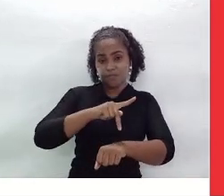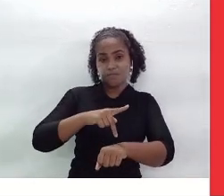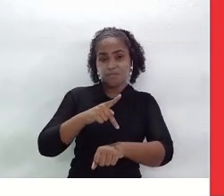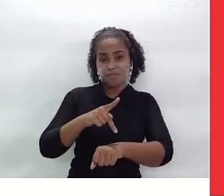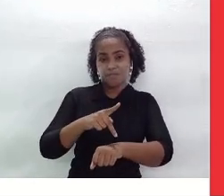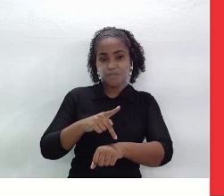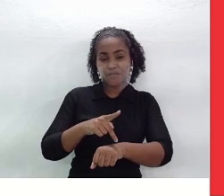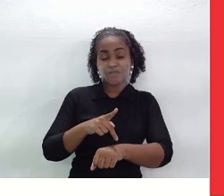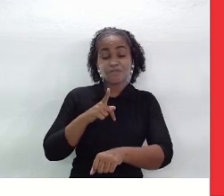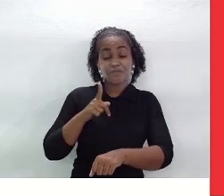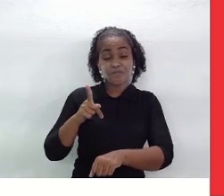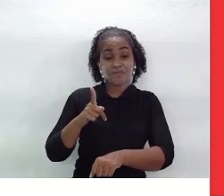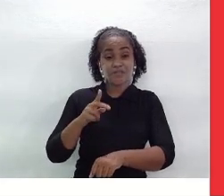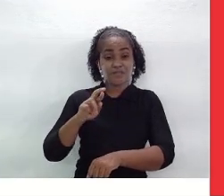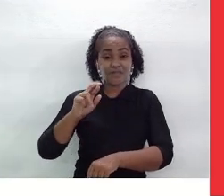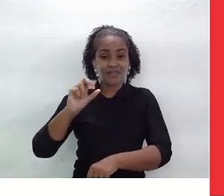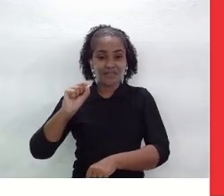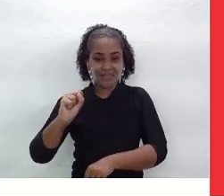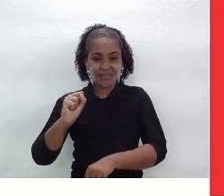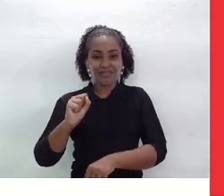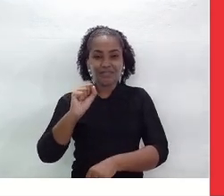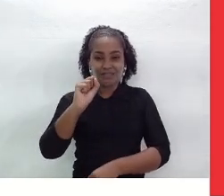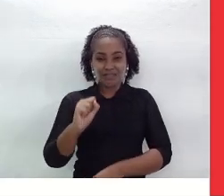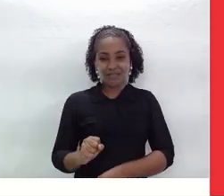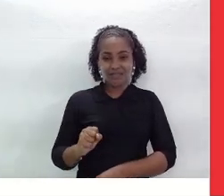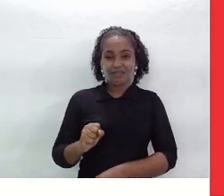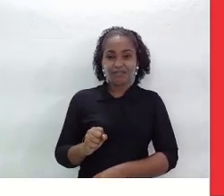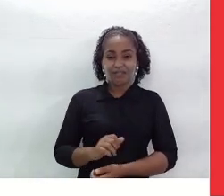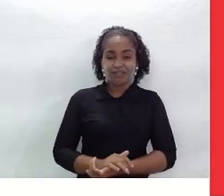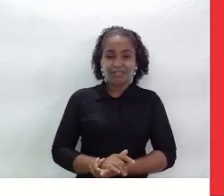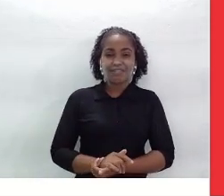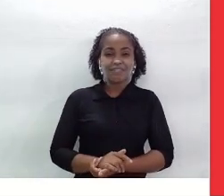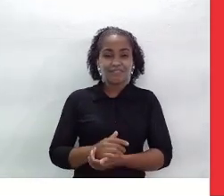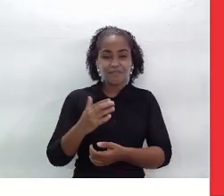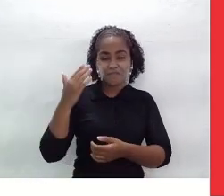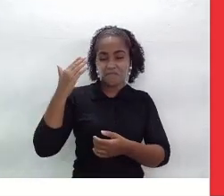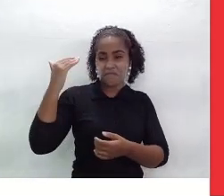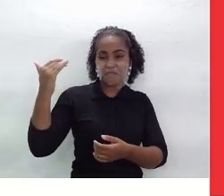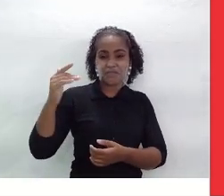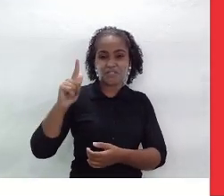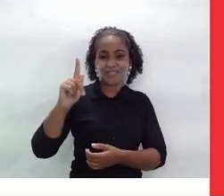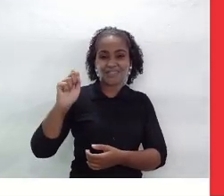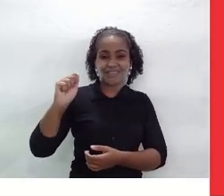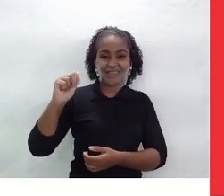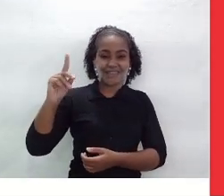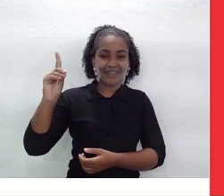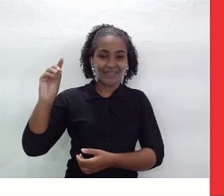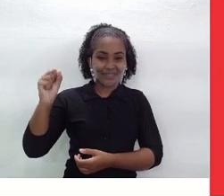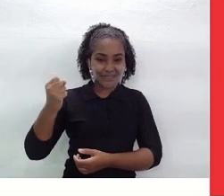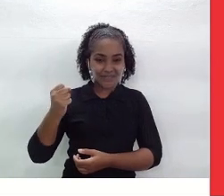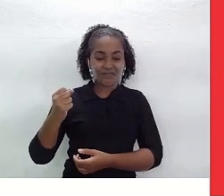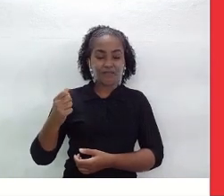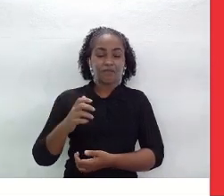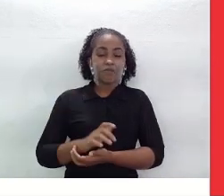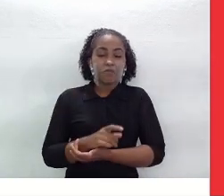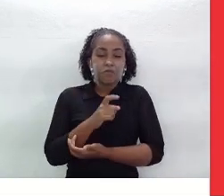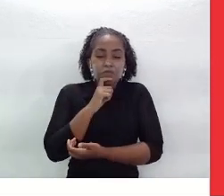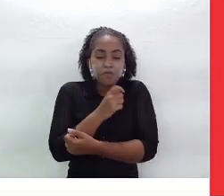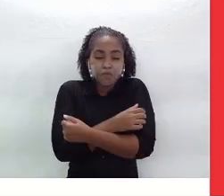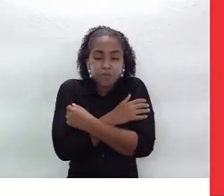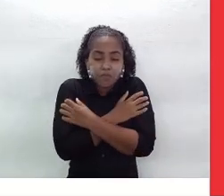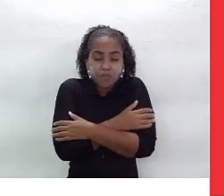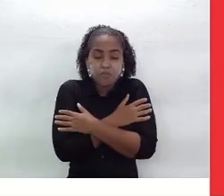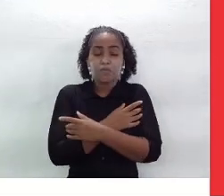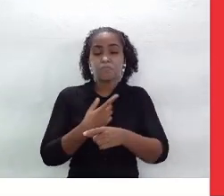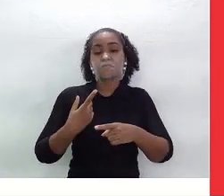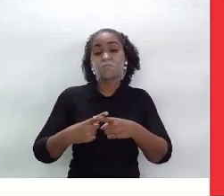no Rio Grande do Sul, tem aquelas famosas geadas, a temperatura é muito menor, isso, lógico, devido